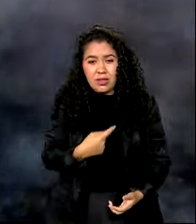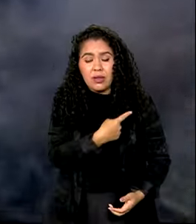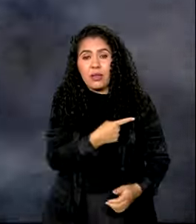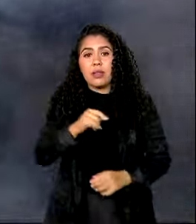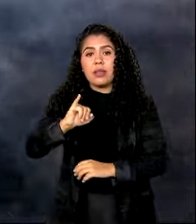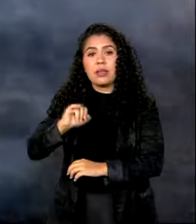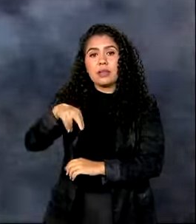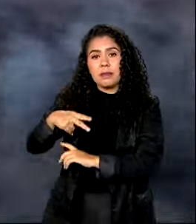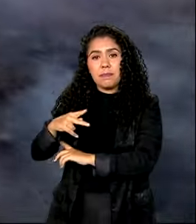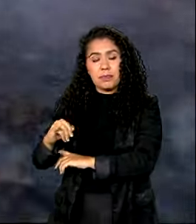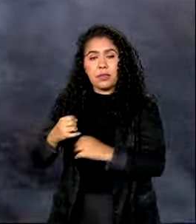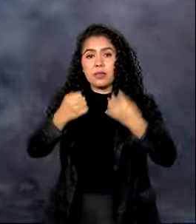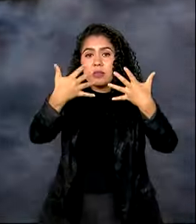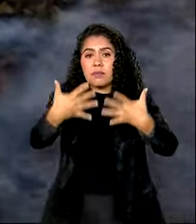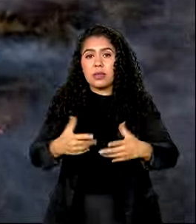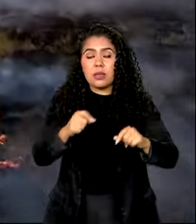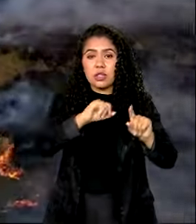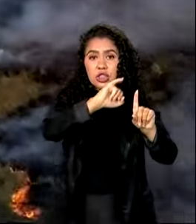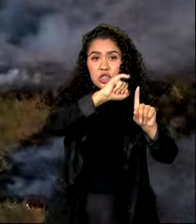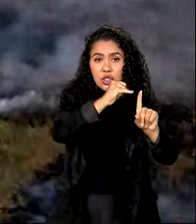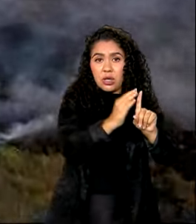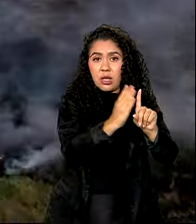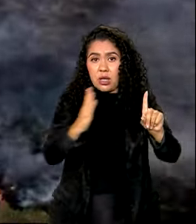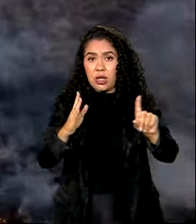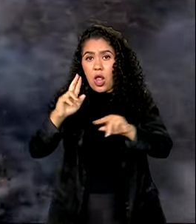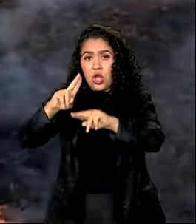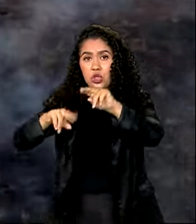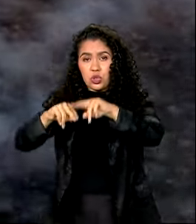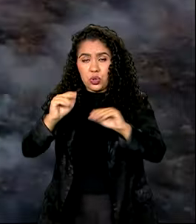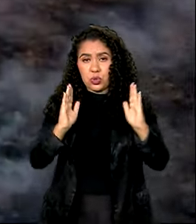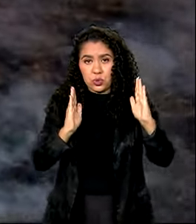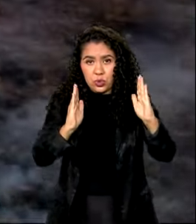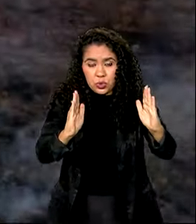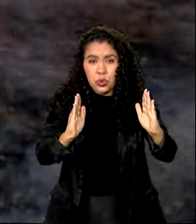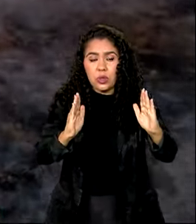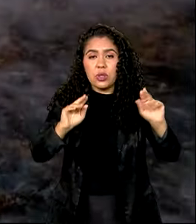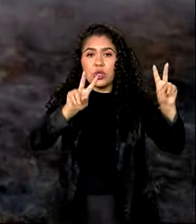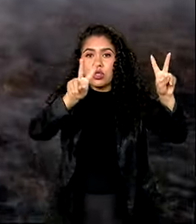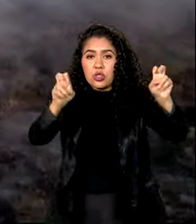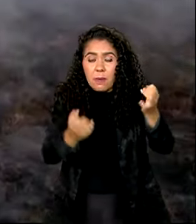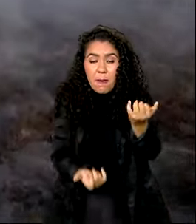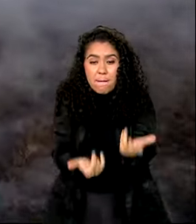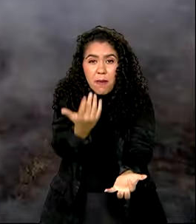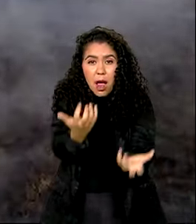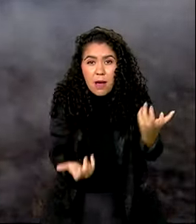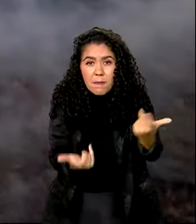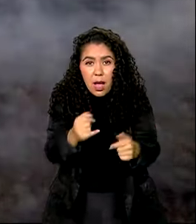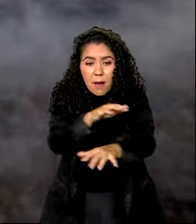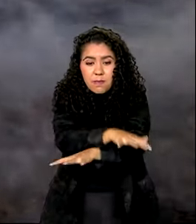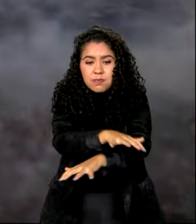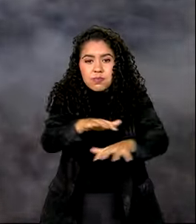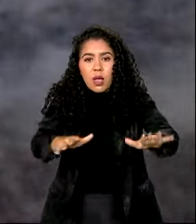INPE, de janeiro a junho deste ano, os focos de incêndio no bioma aumentaram